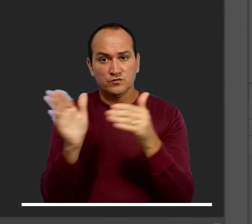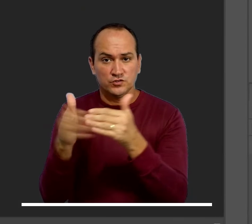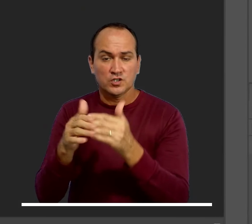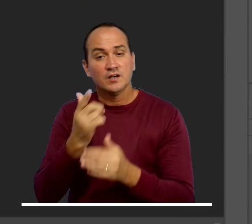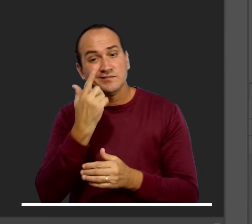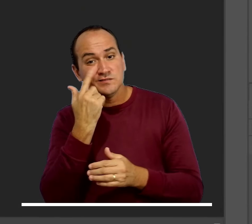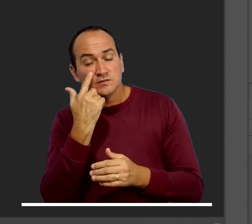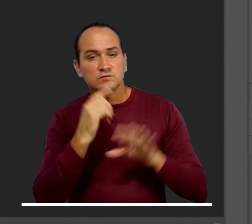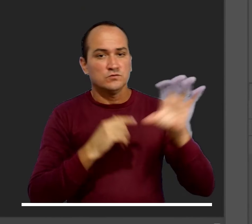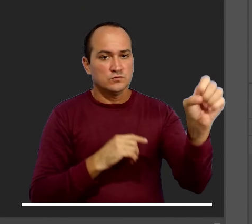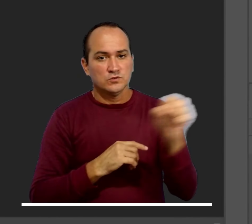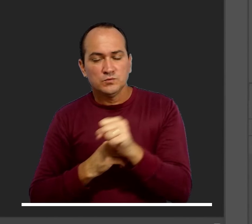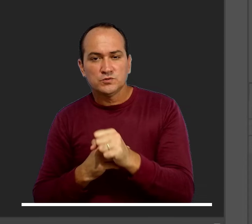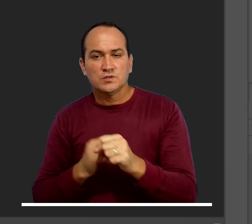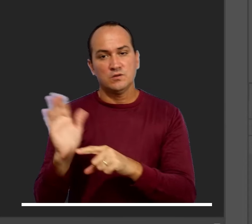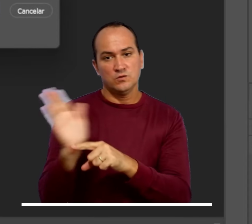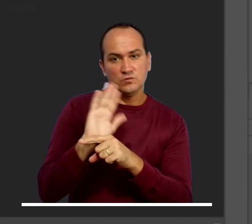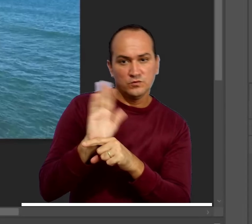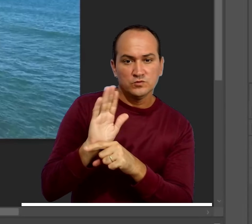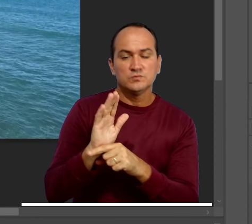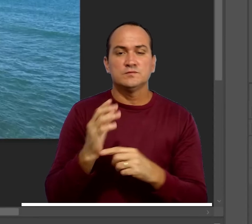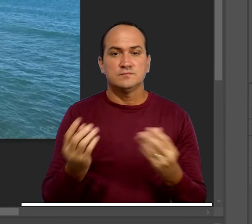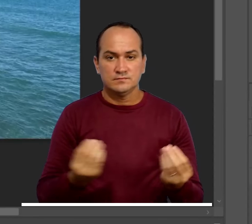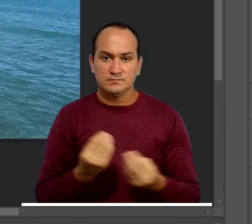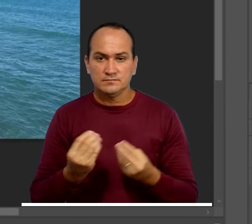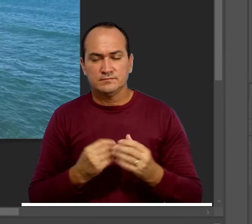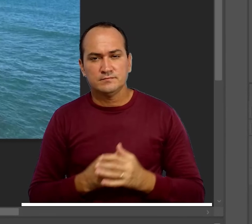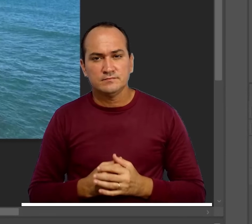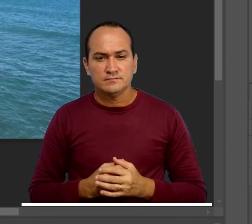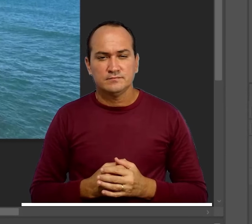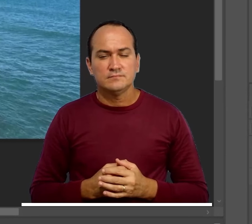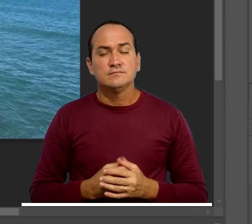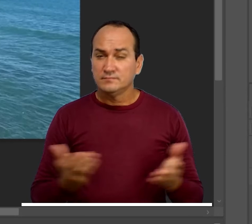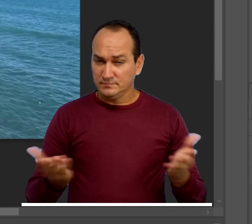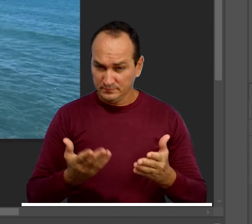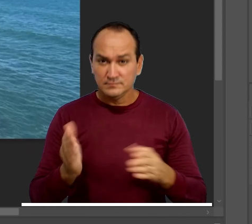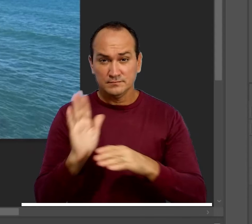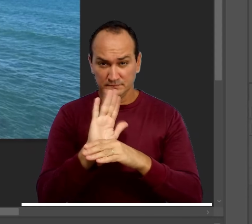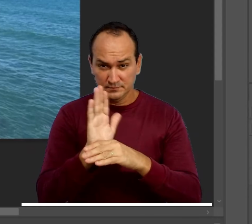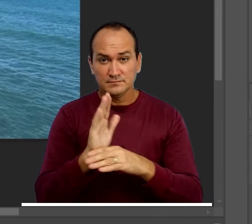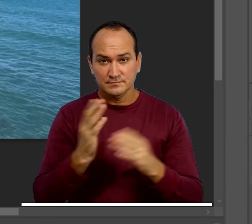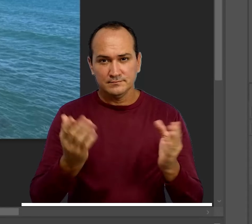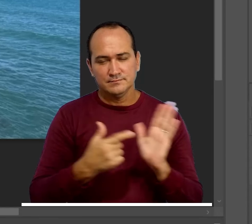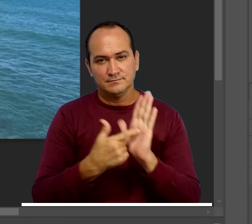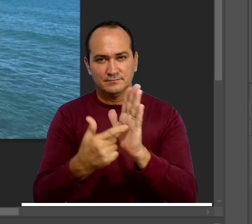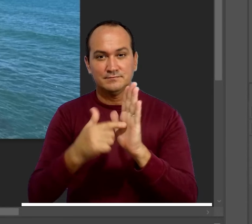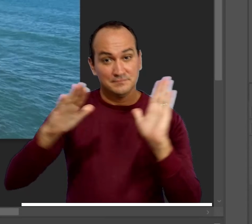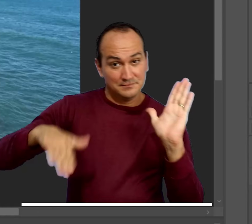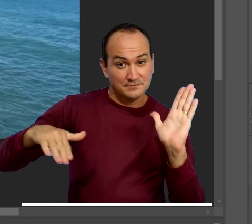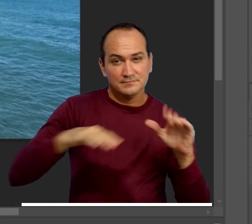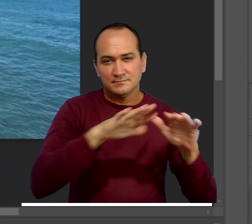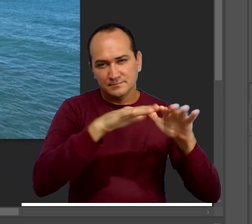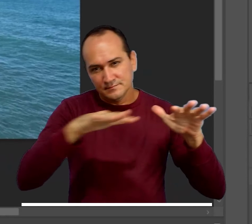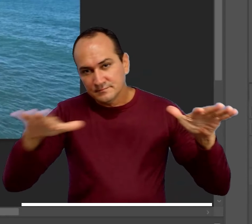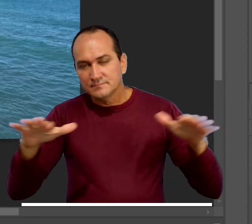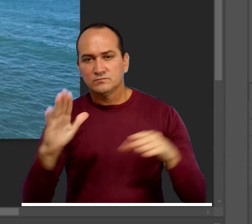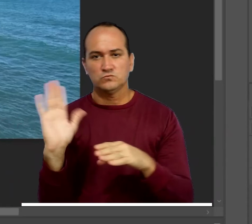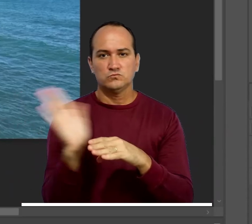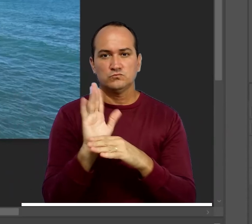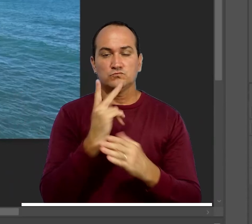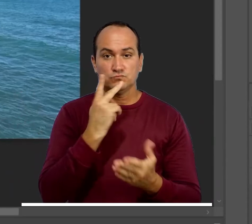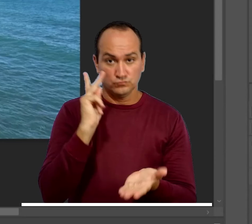aqui, eu vou puxar aquele vídeo. Então aqui é aquele vídeo ó, lá do litoral. Nesse vídeo, para falar